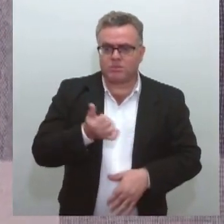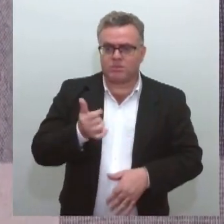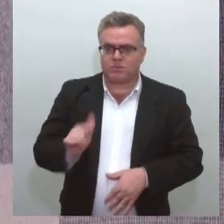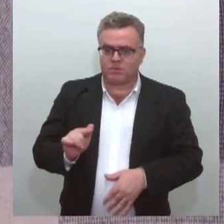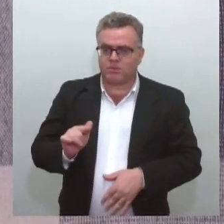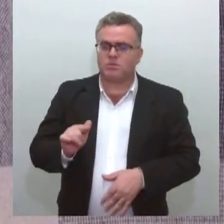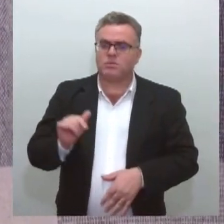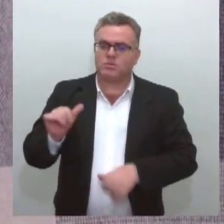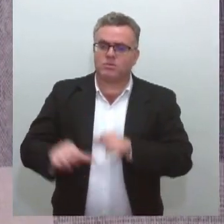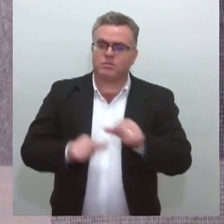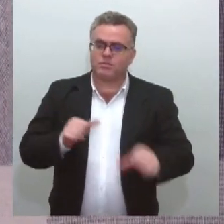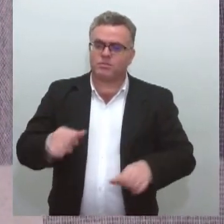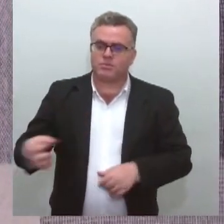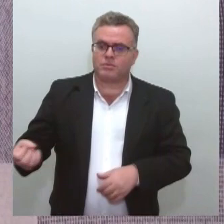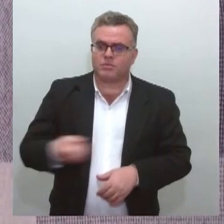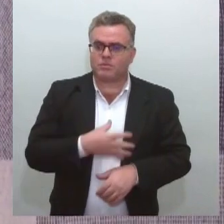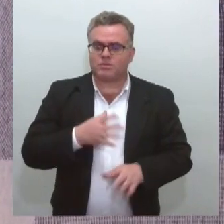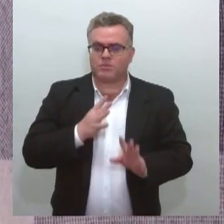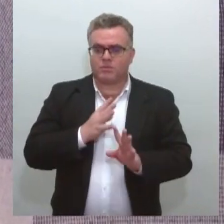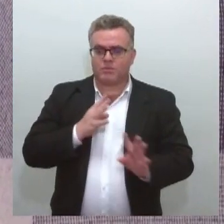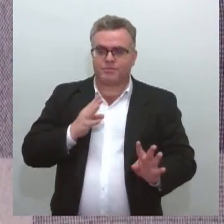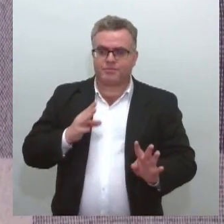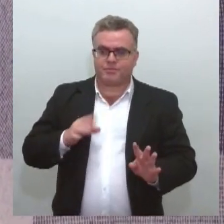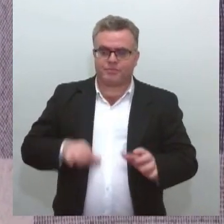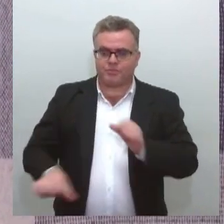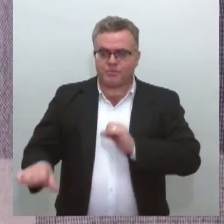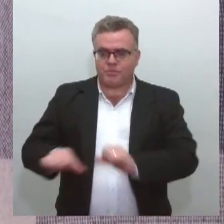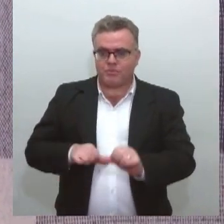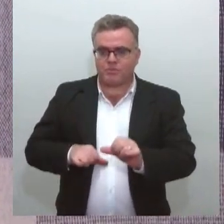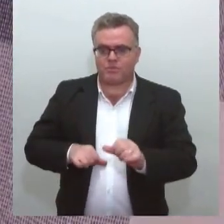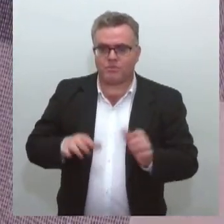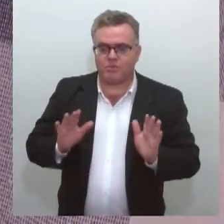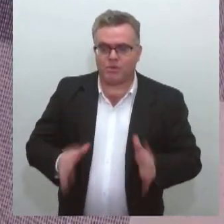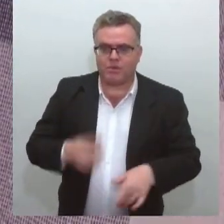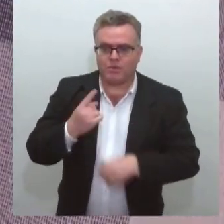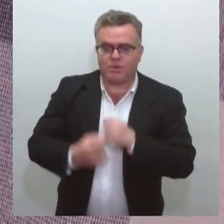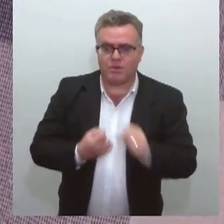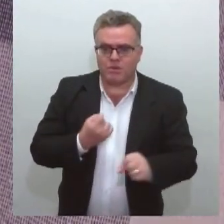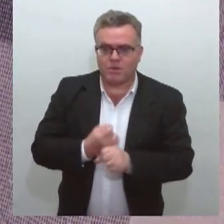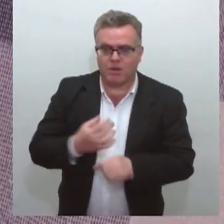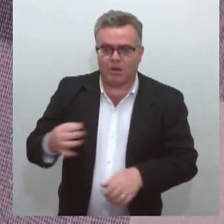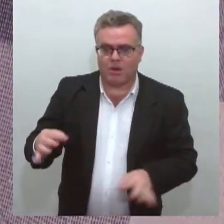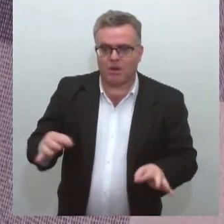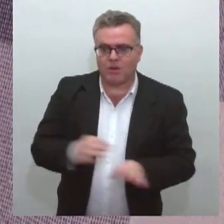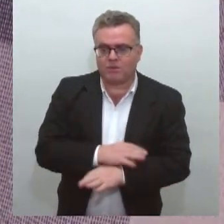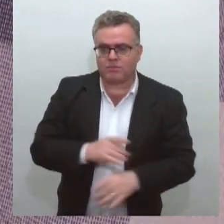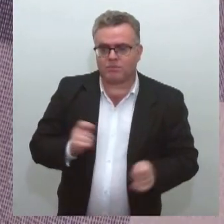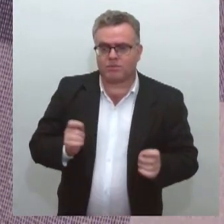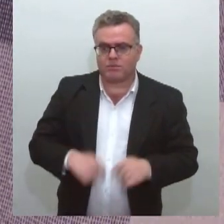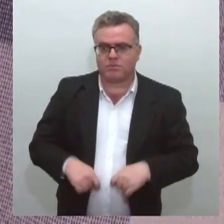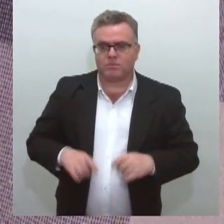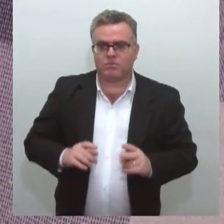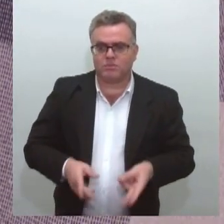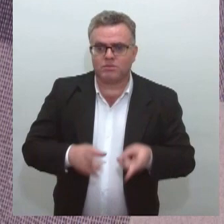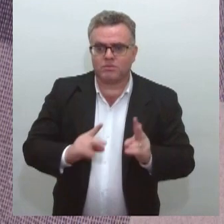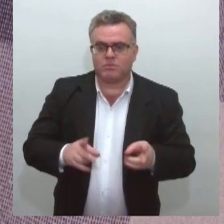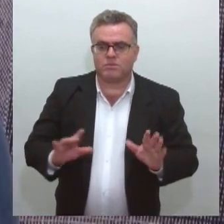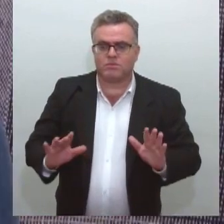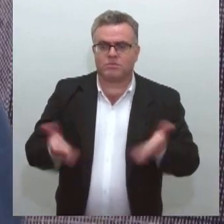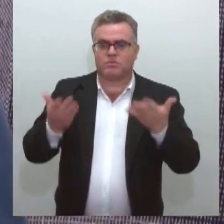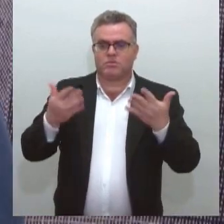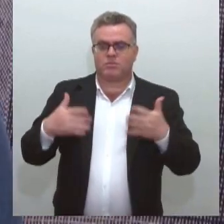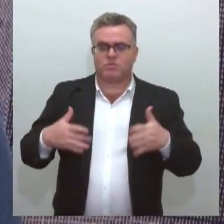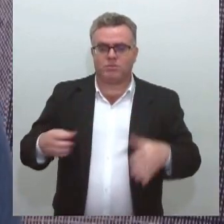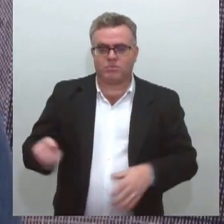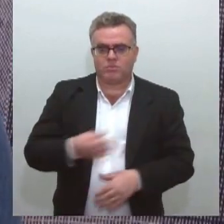entrar na fila de transplante. Hoje, com quase 1 ano de vida após procedimento, Joildo celebra uma nova realidade.